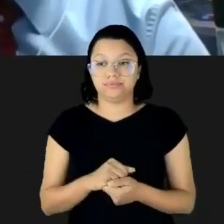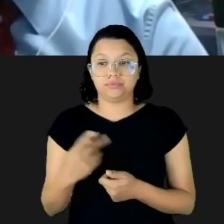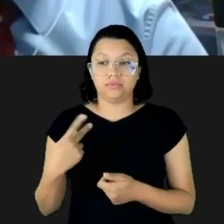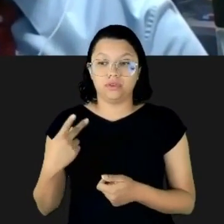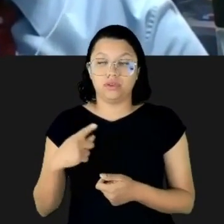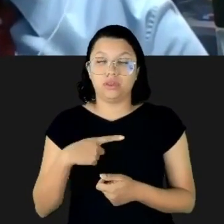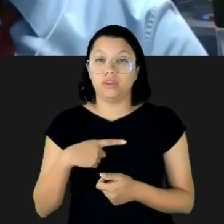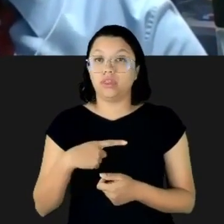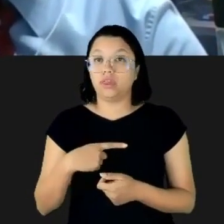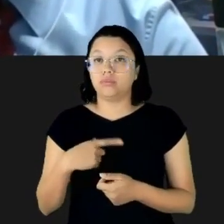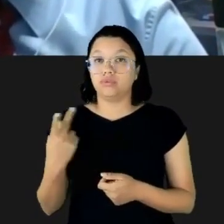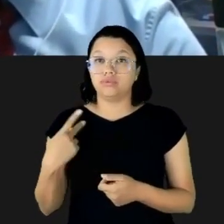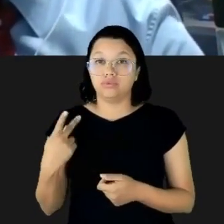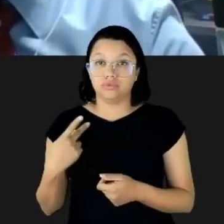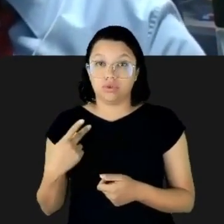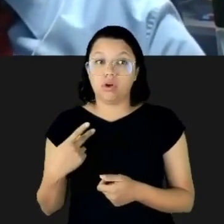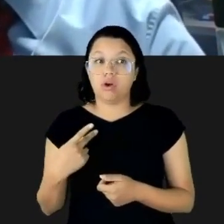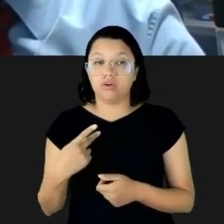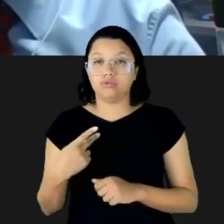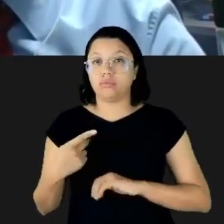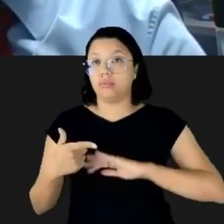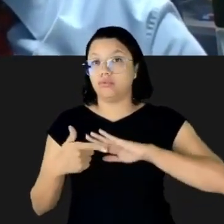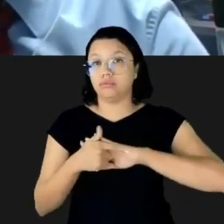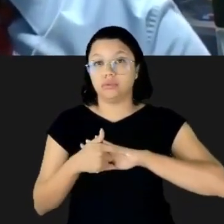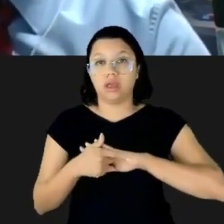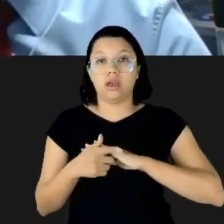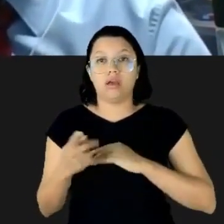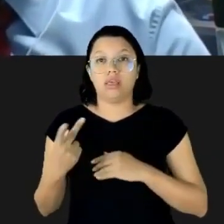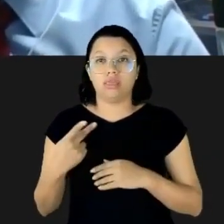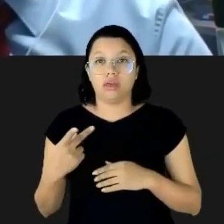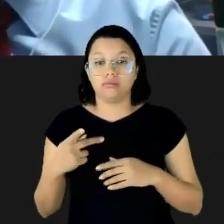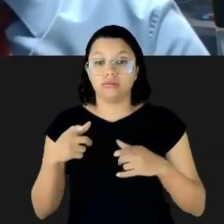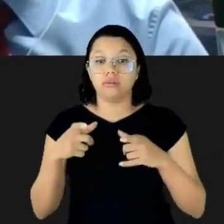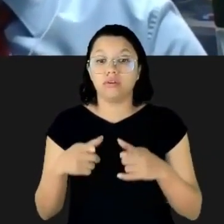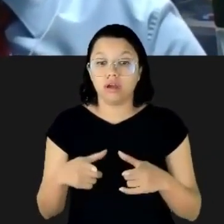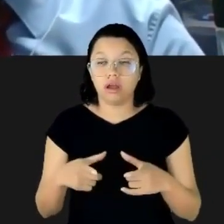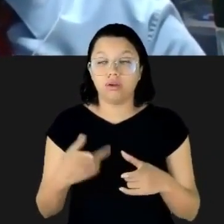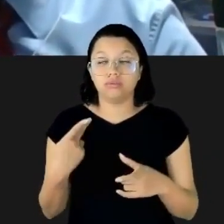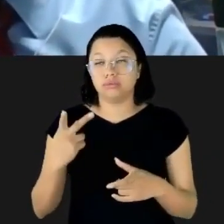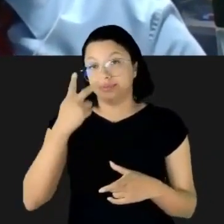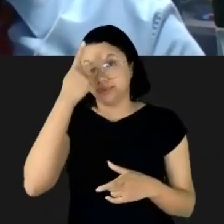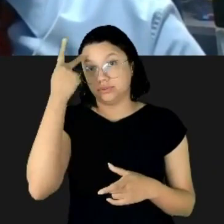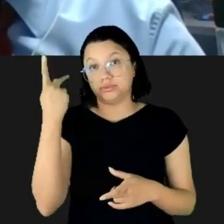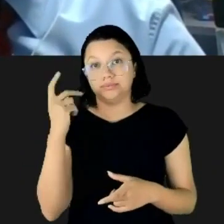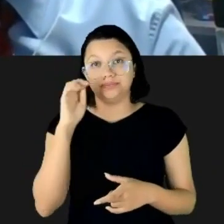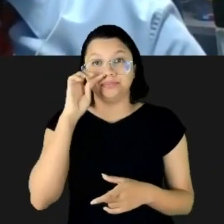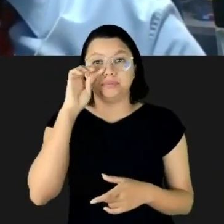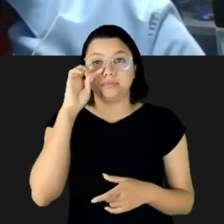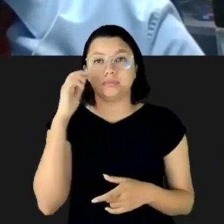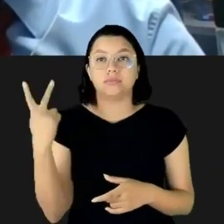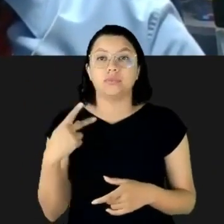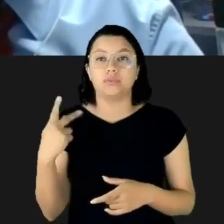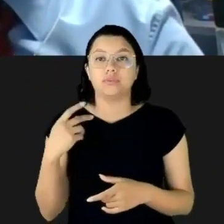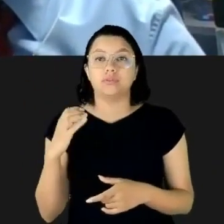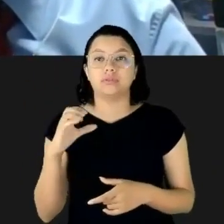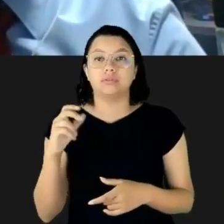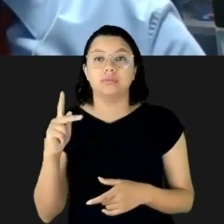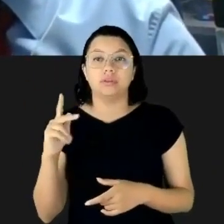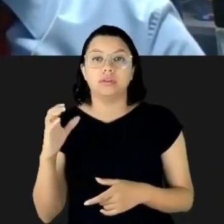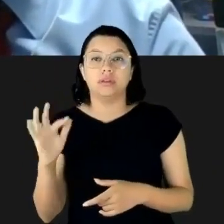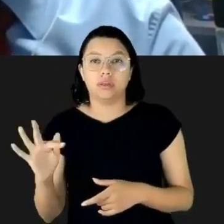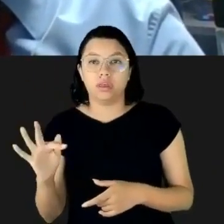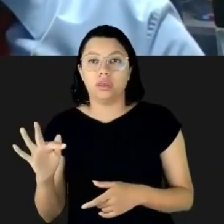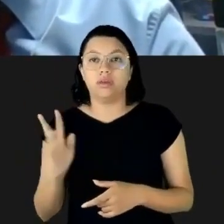e nós temos ali o nosso papel a nossa localização e a nossa pessoa o nosso CPF